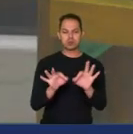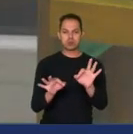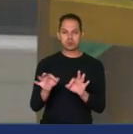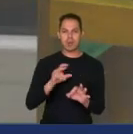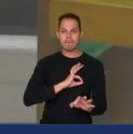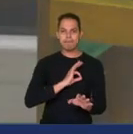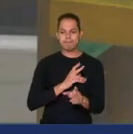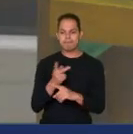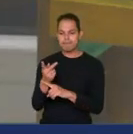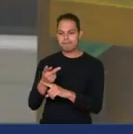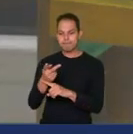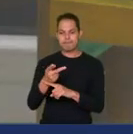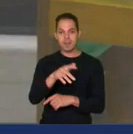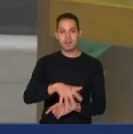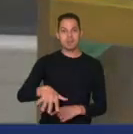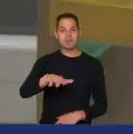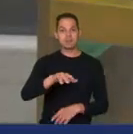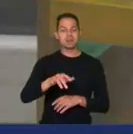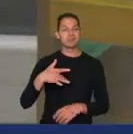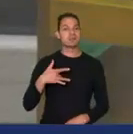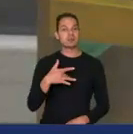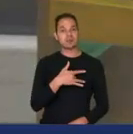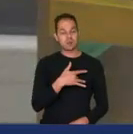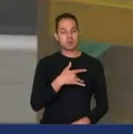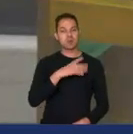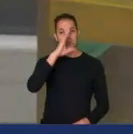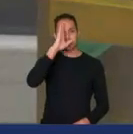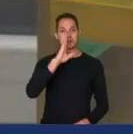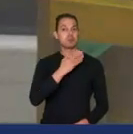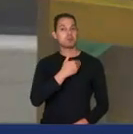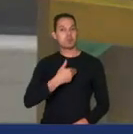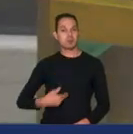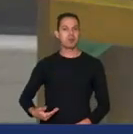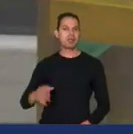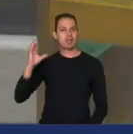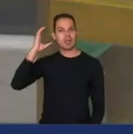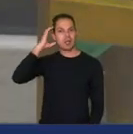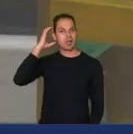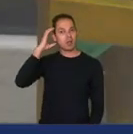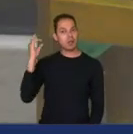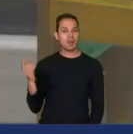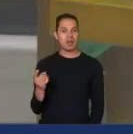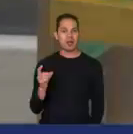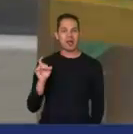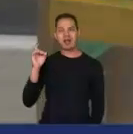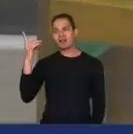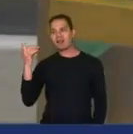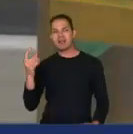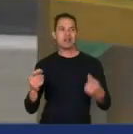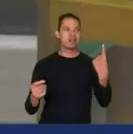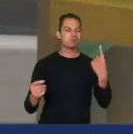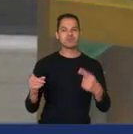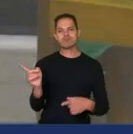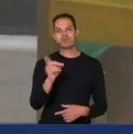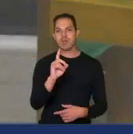saúde pública da nossa capital. Portanto, não é um caso isolado. É a